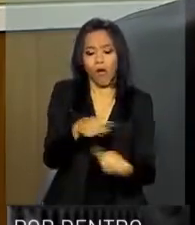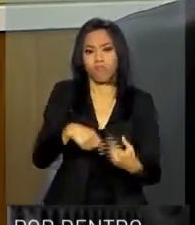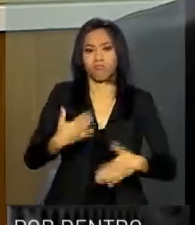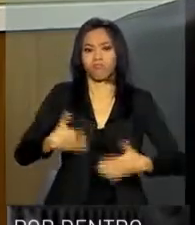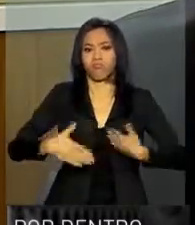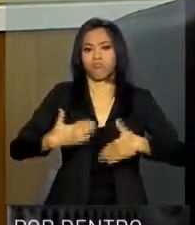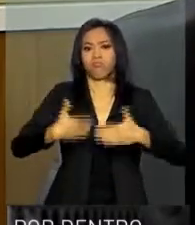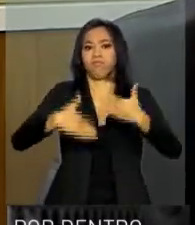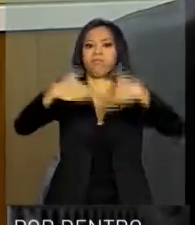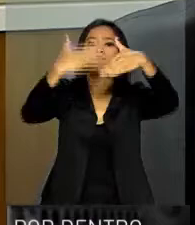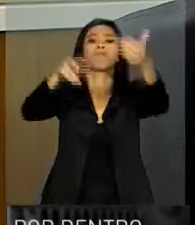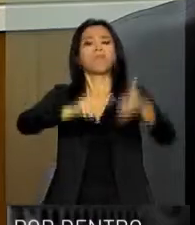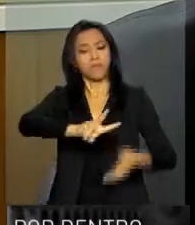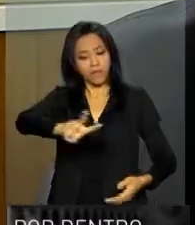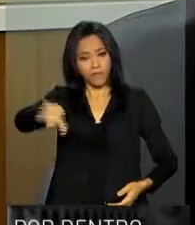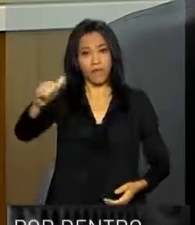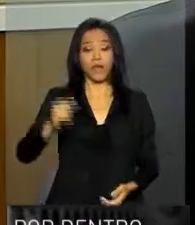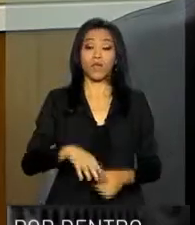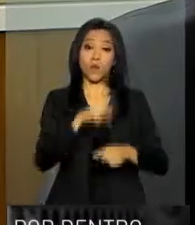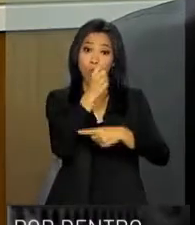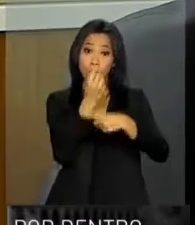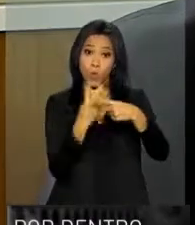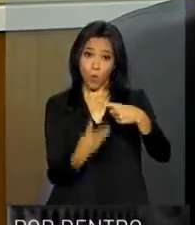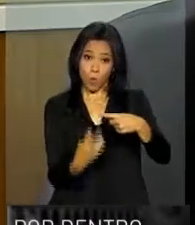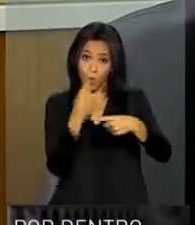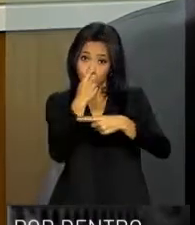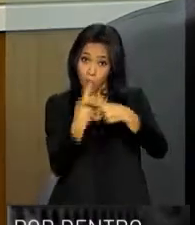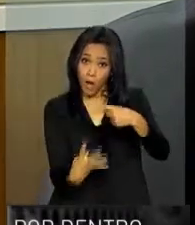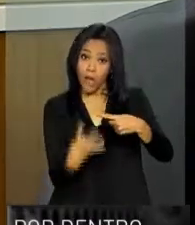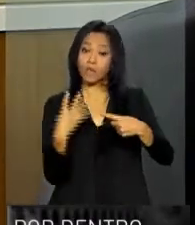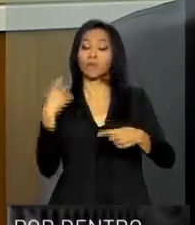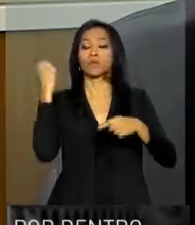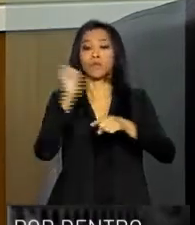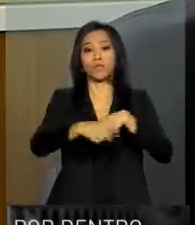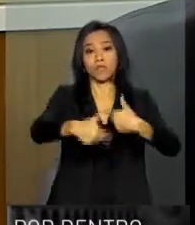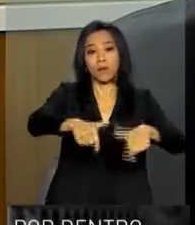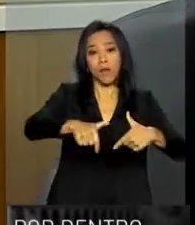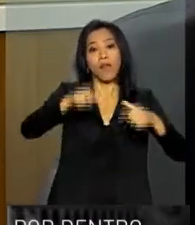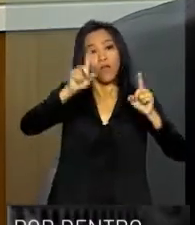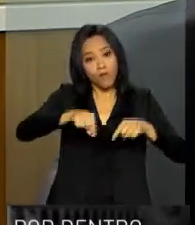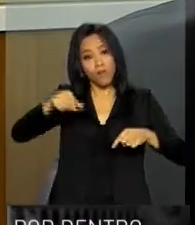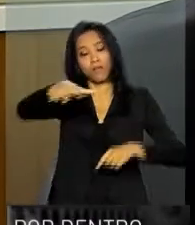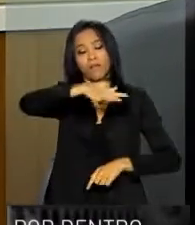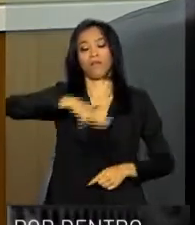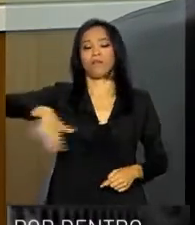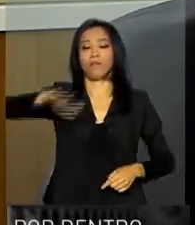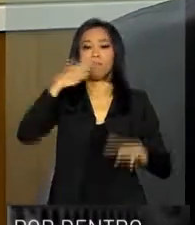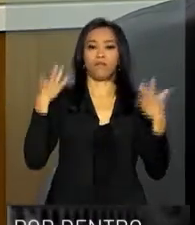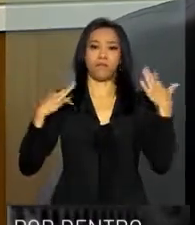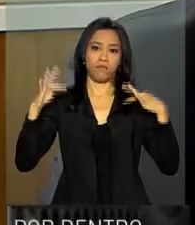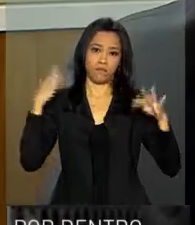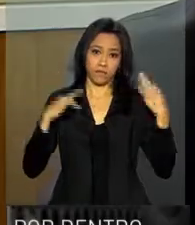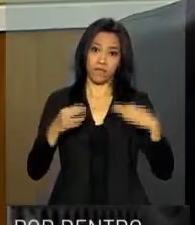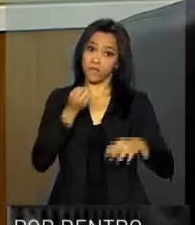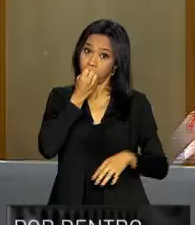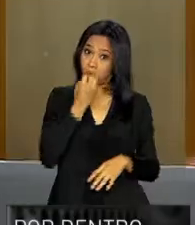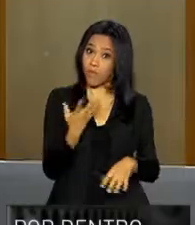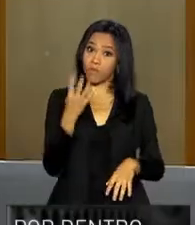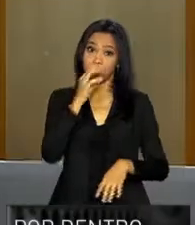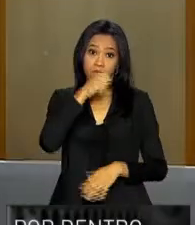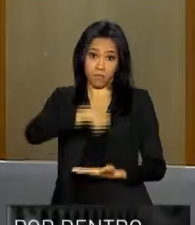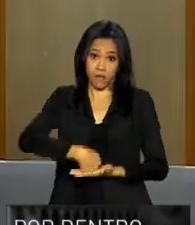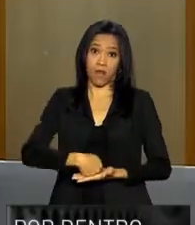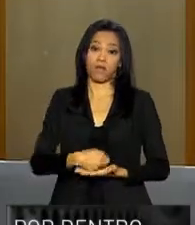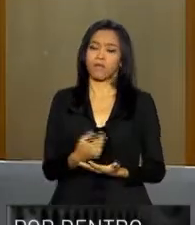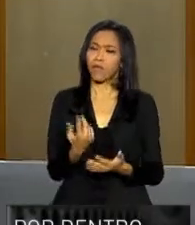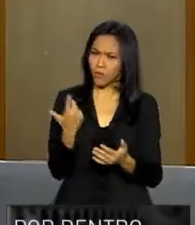quarto dos empregos gerados no ano passado no mundo foram noturnos são empregos cada vez melhor remunerados pela tr mais